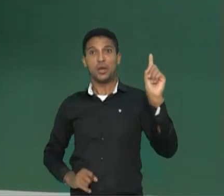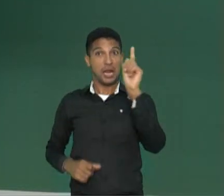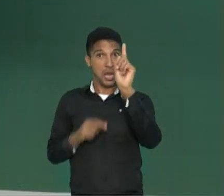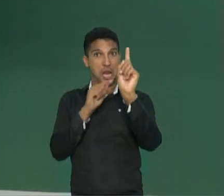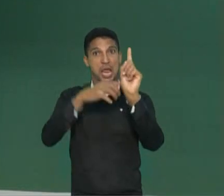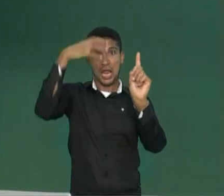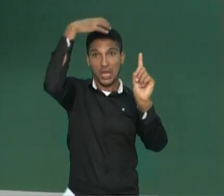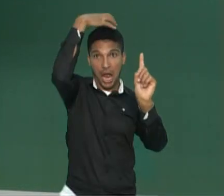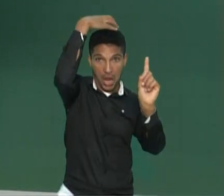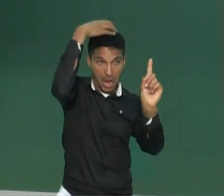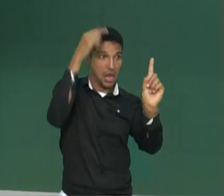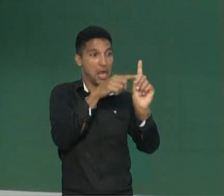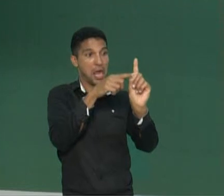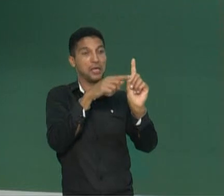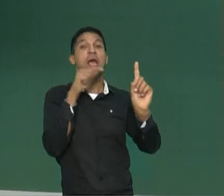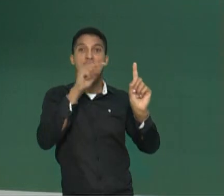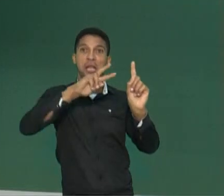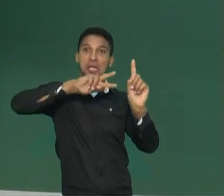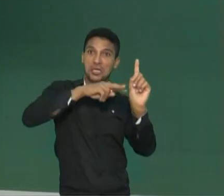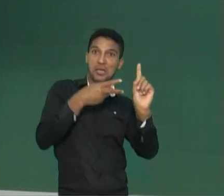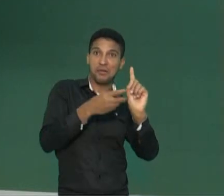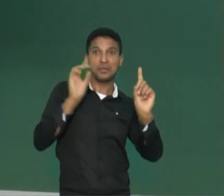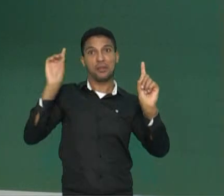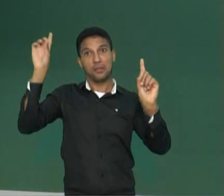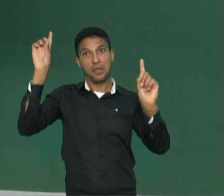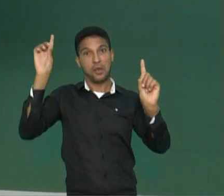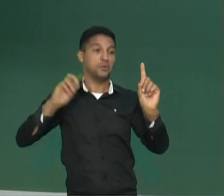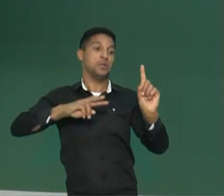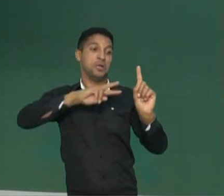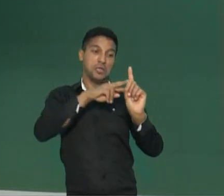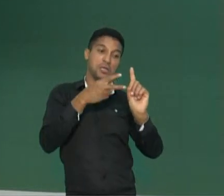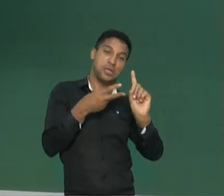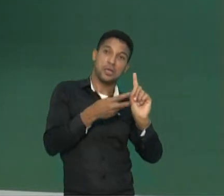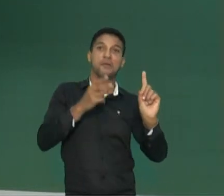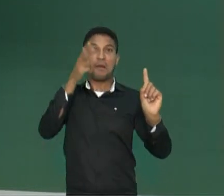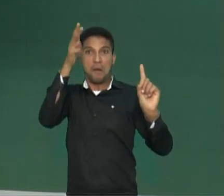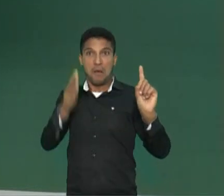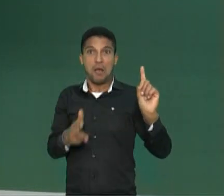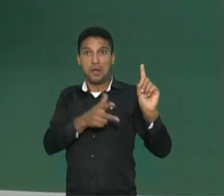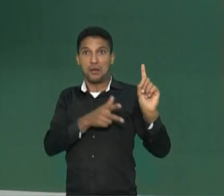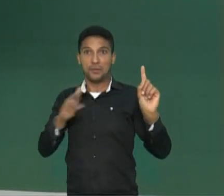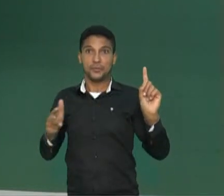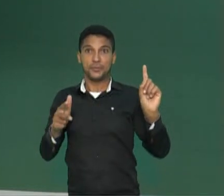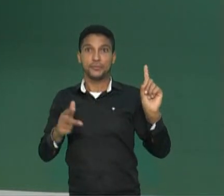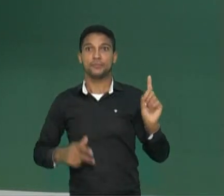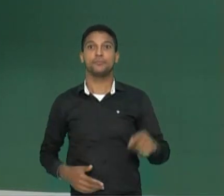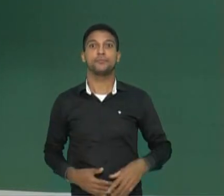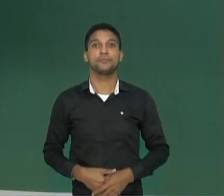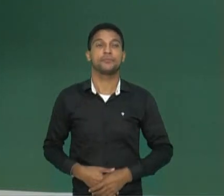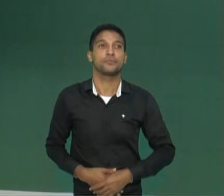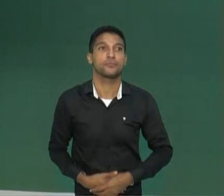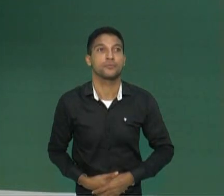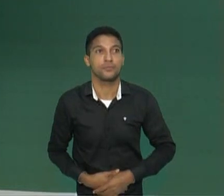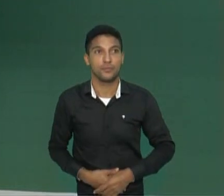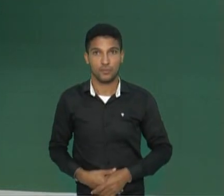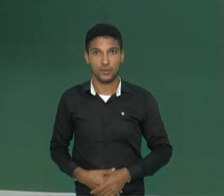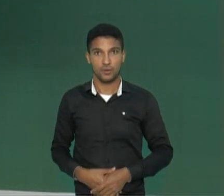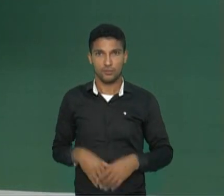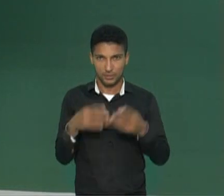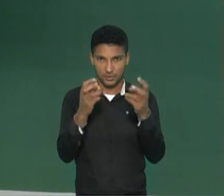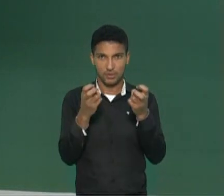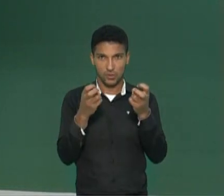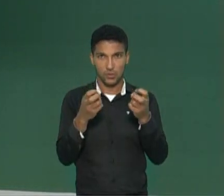Deus, um só papa. Essa era a concepção deles lá, né? No carolígio a gente vai ver uma outra coisa voltada para um só Deus, mas